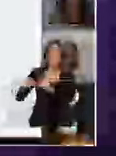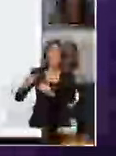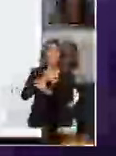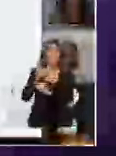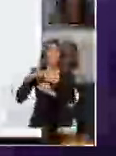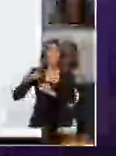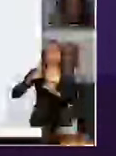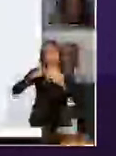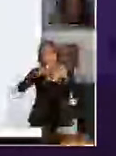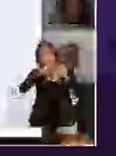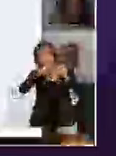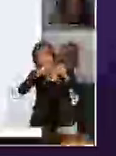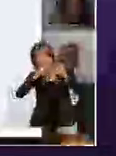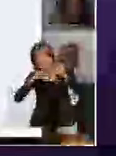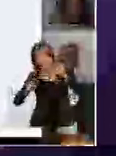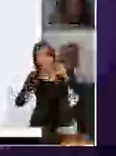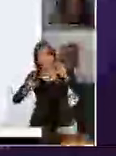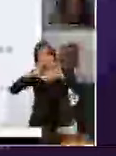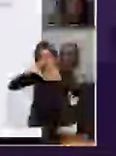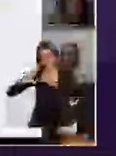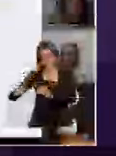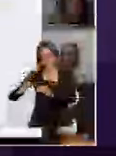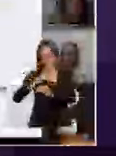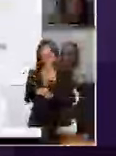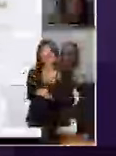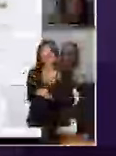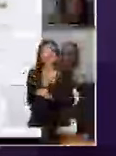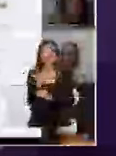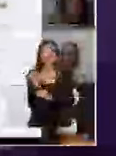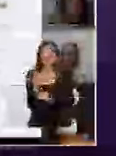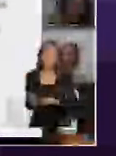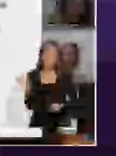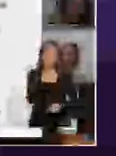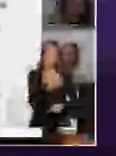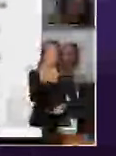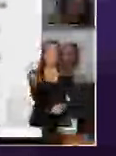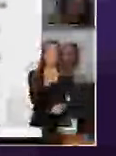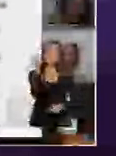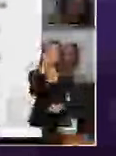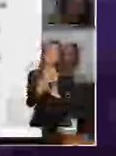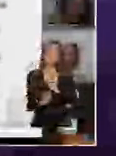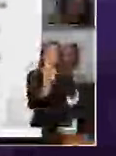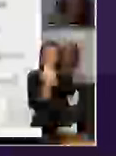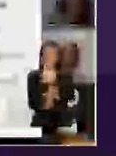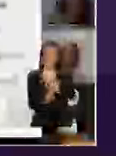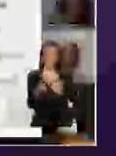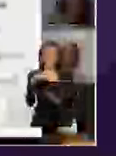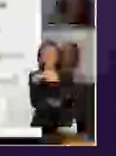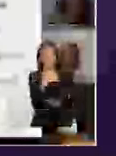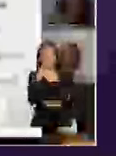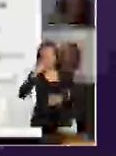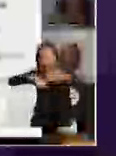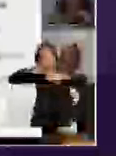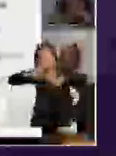letalidade, há uma queda importante no número de óbitos. É importante frisar que quando a gente vai analisar esses